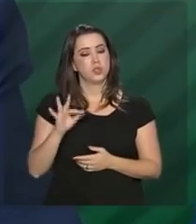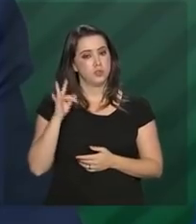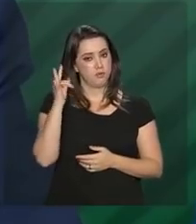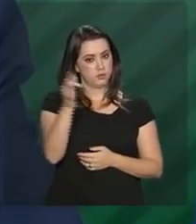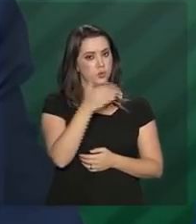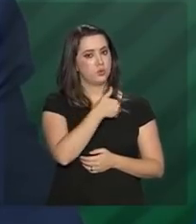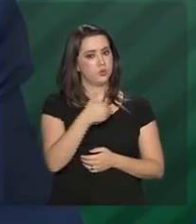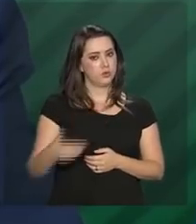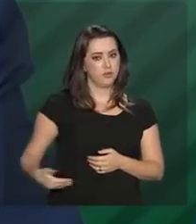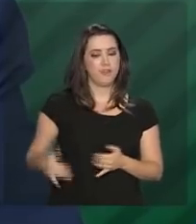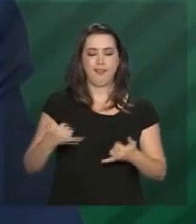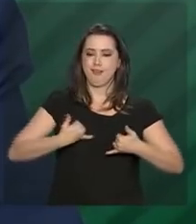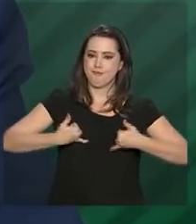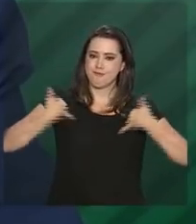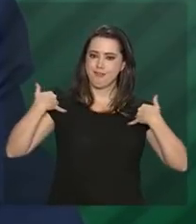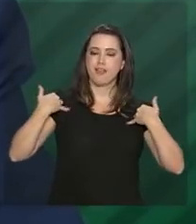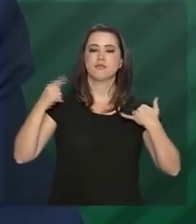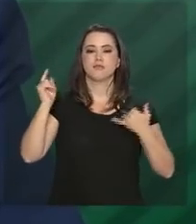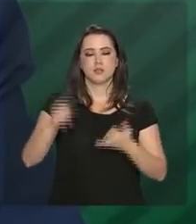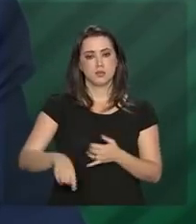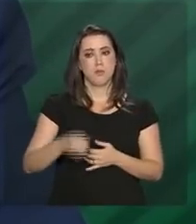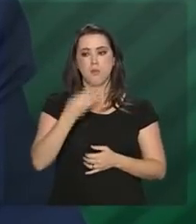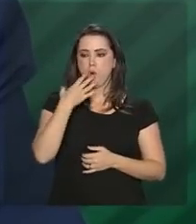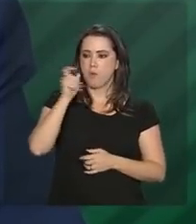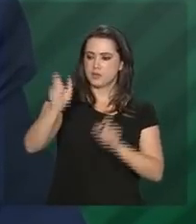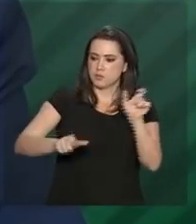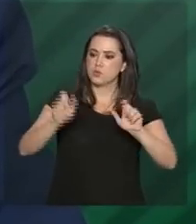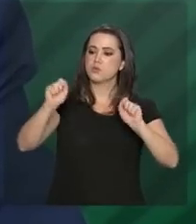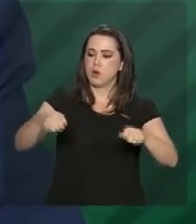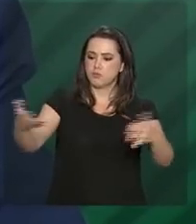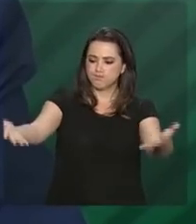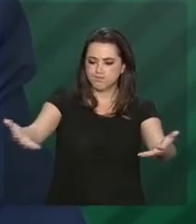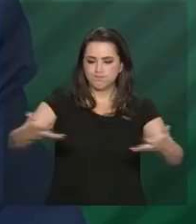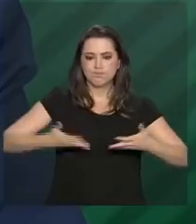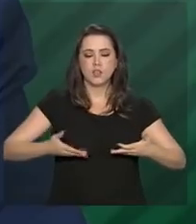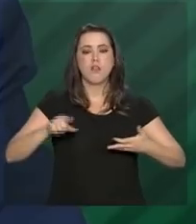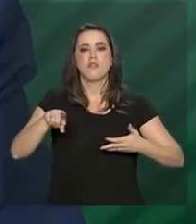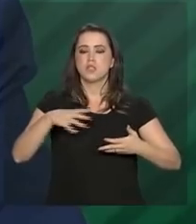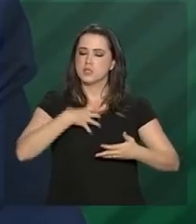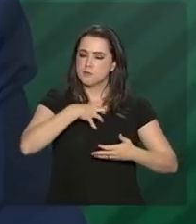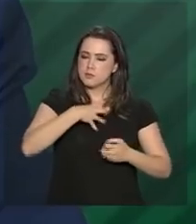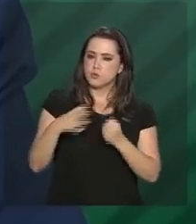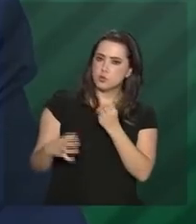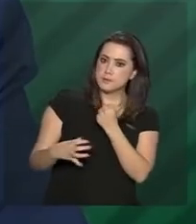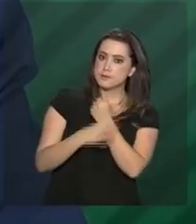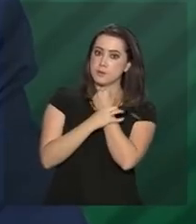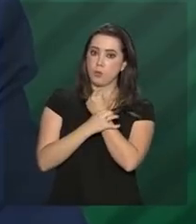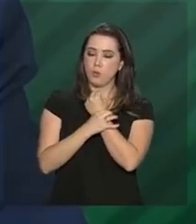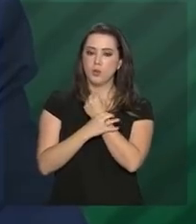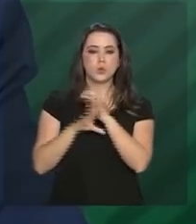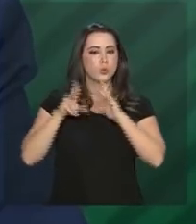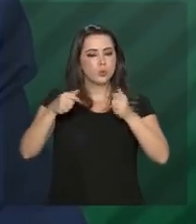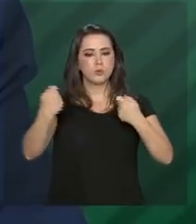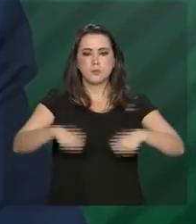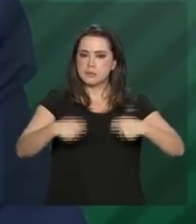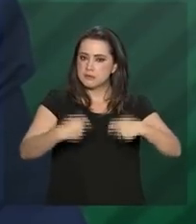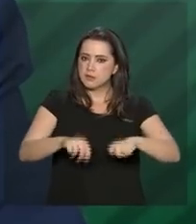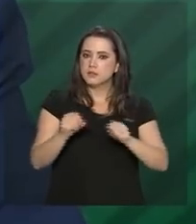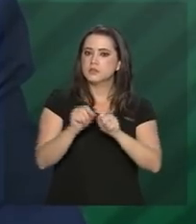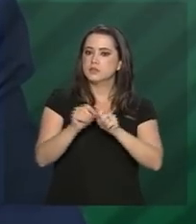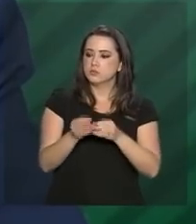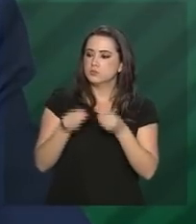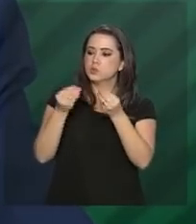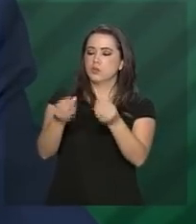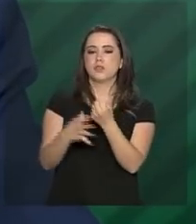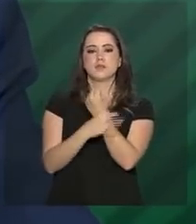próximo governo é a festa ser desta forma. Que as pessoas venham, elas estarão seguras e todas as medidas serão feitas para garantir